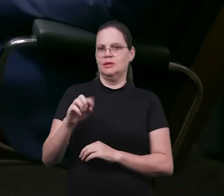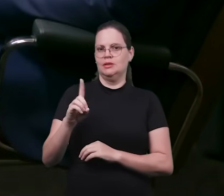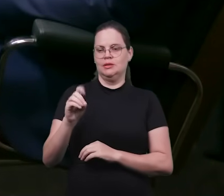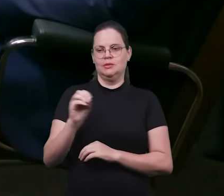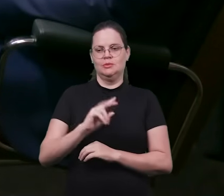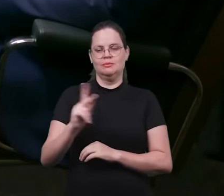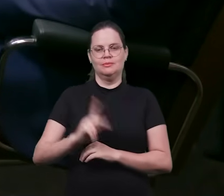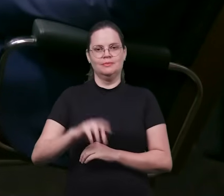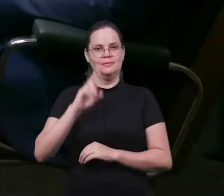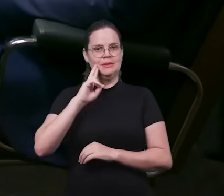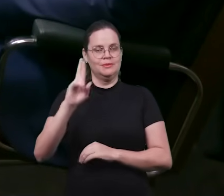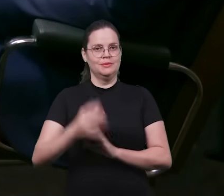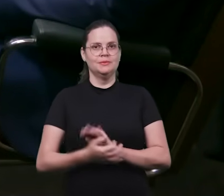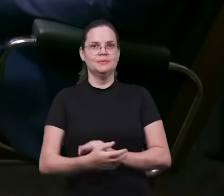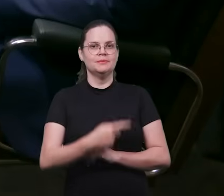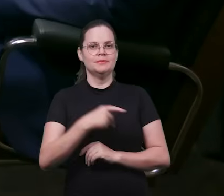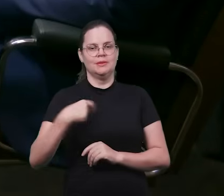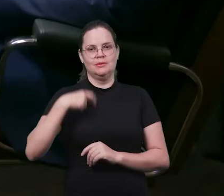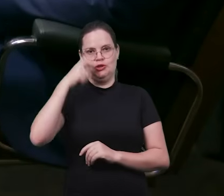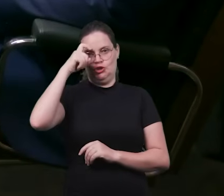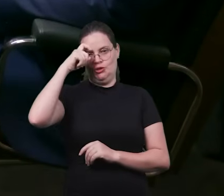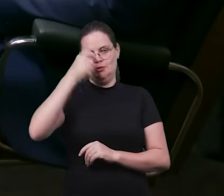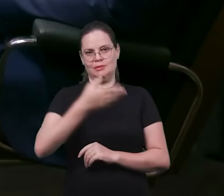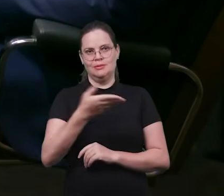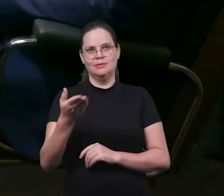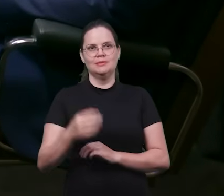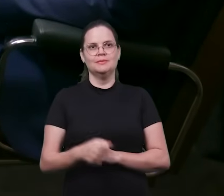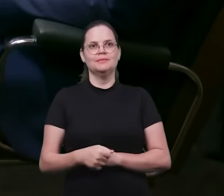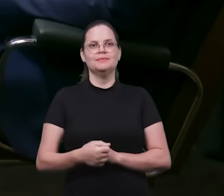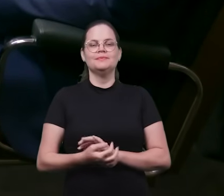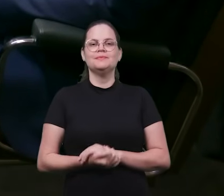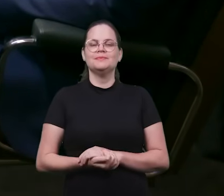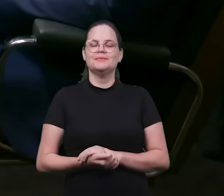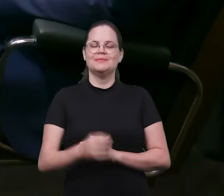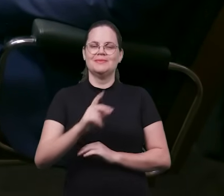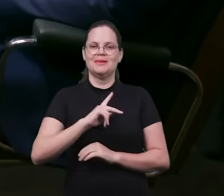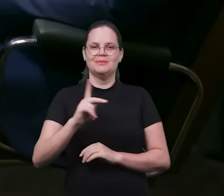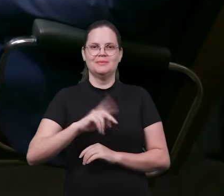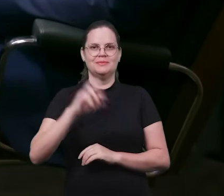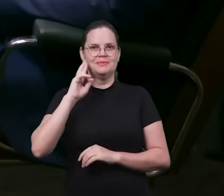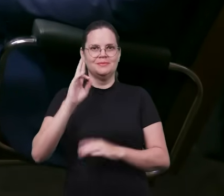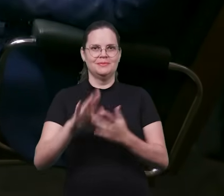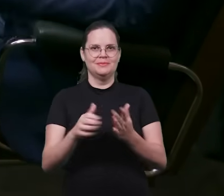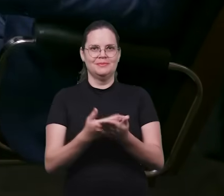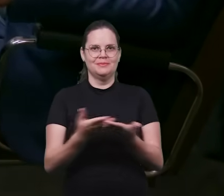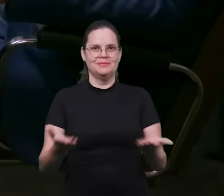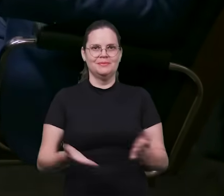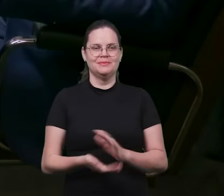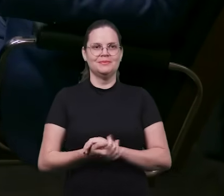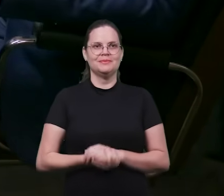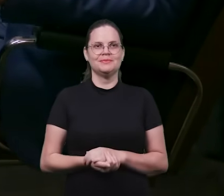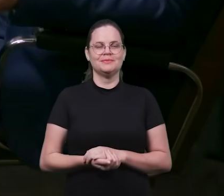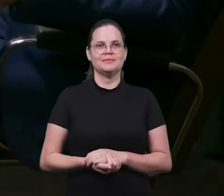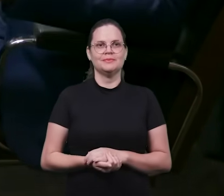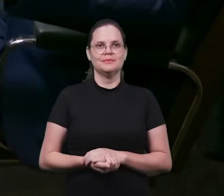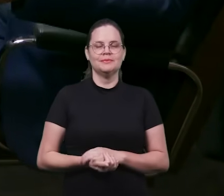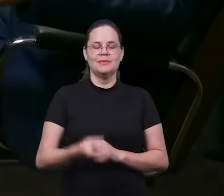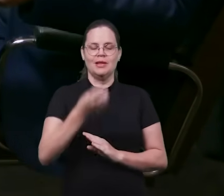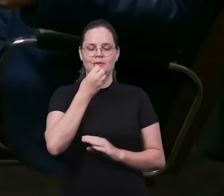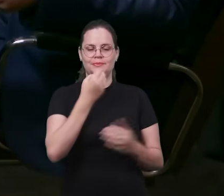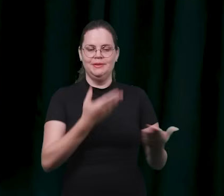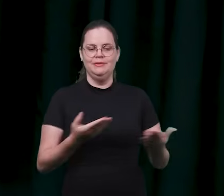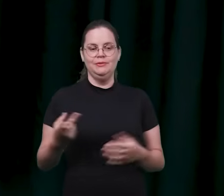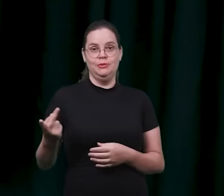do Senhor. E o pastor Diniz Preste, ou pastor Diniz Azevedo. Paz do Senhor. Paz do Senhor, paz do Senhor a todos. Sejam bem-vindos.